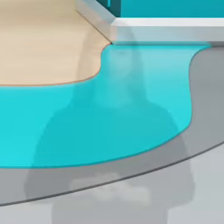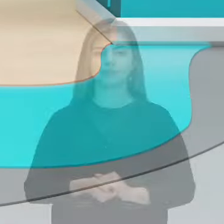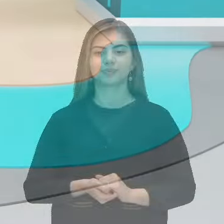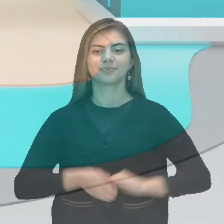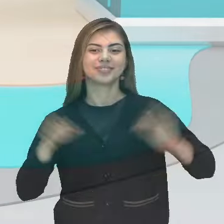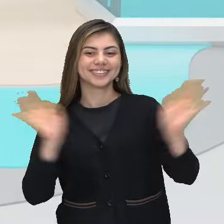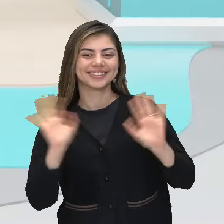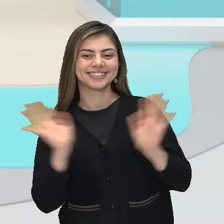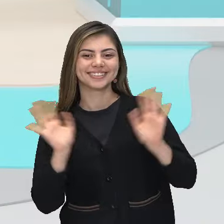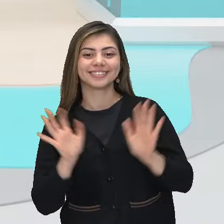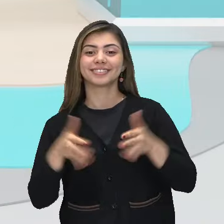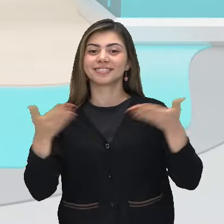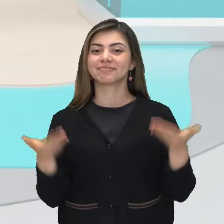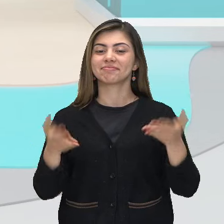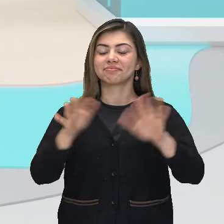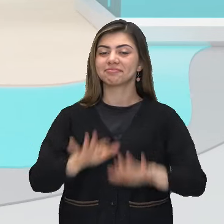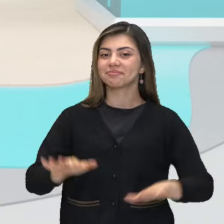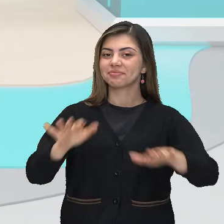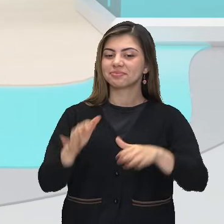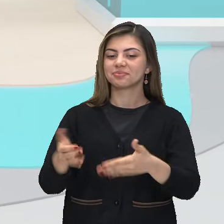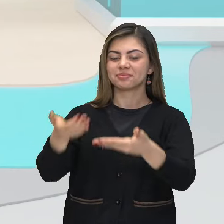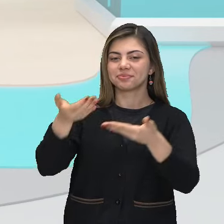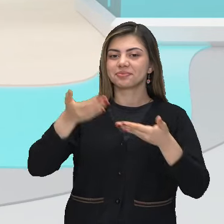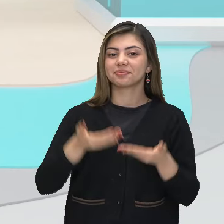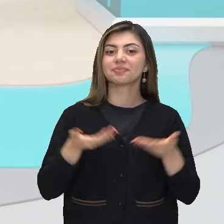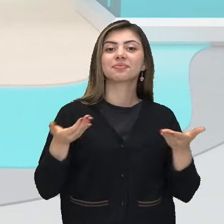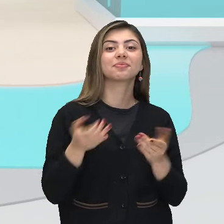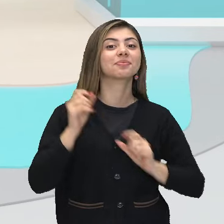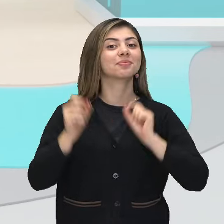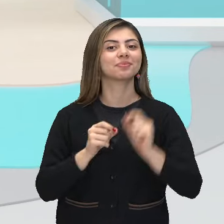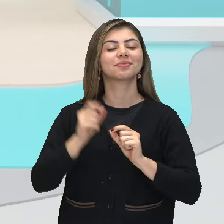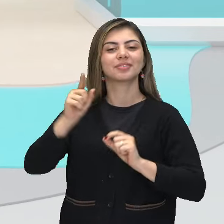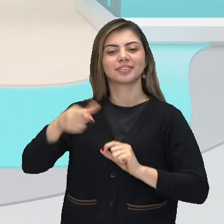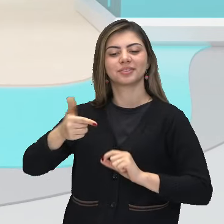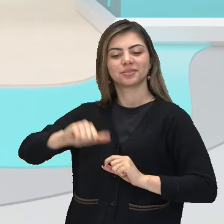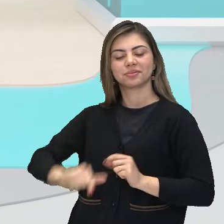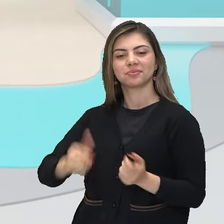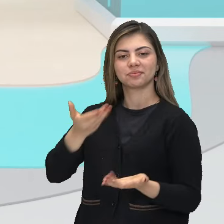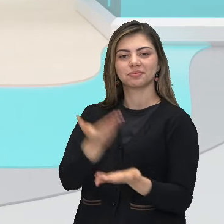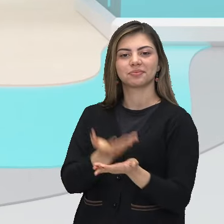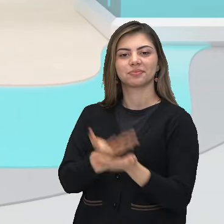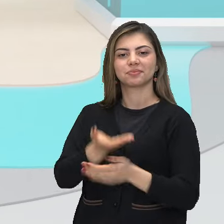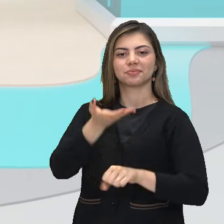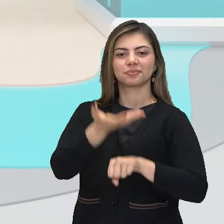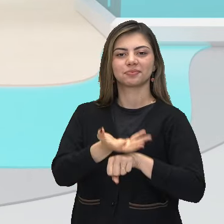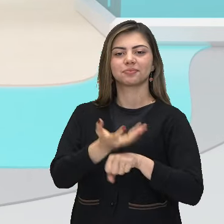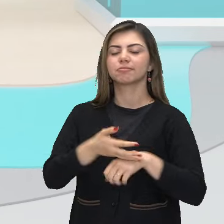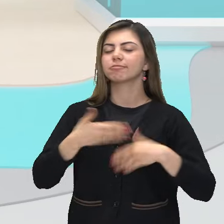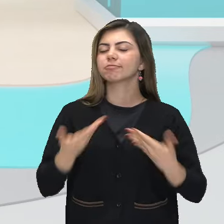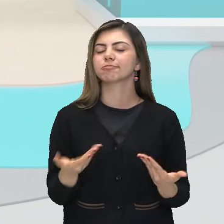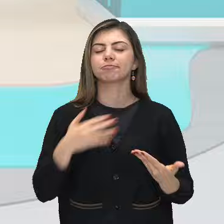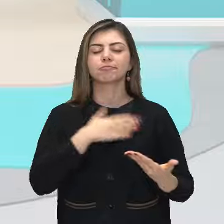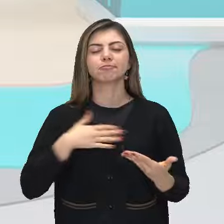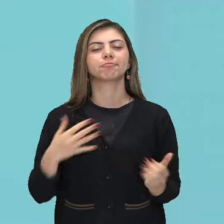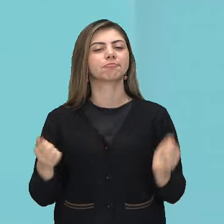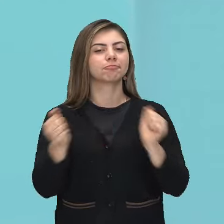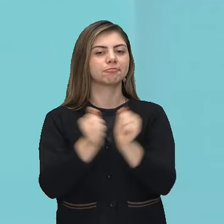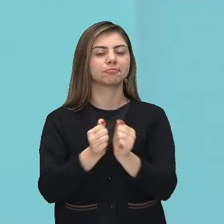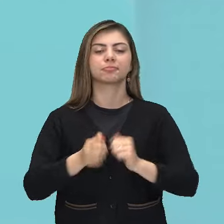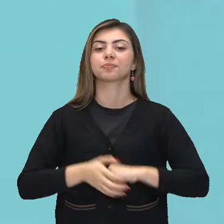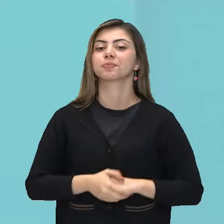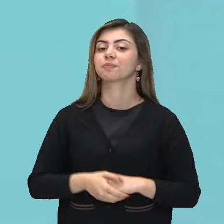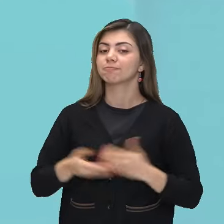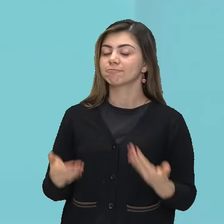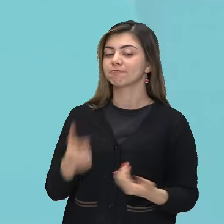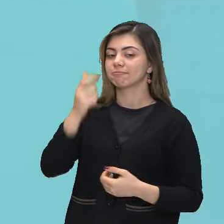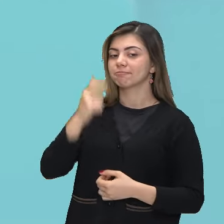olá olá sejam muito bem-vindos a mais uma aula do nosso componente é um prazer ter todos vocês aqui